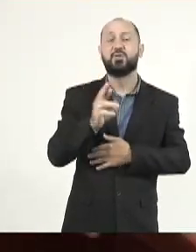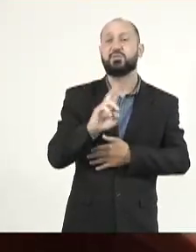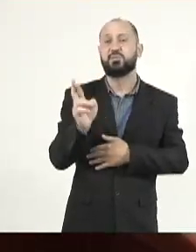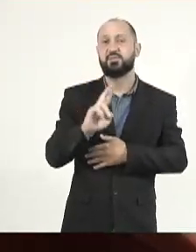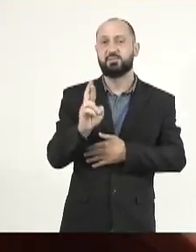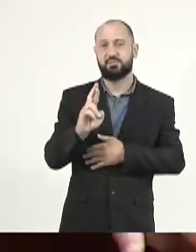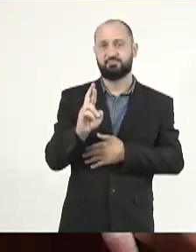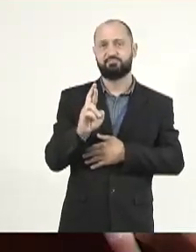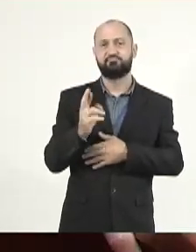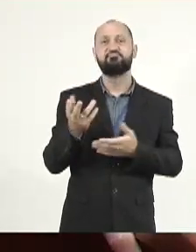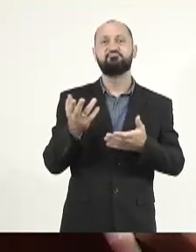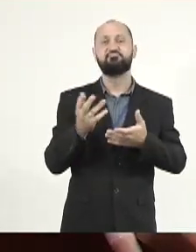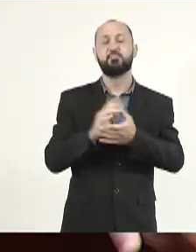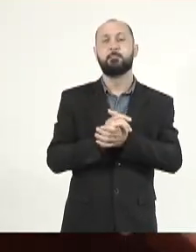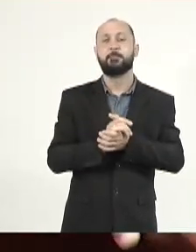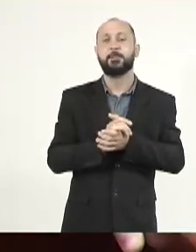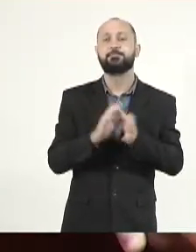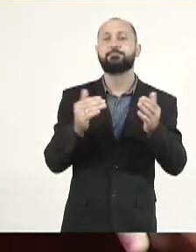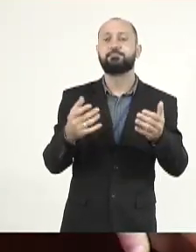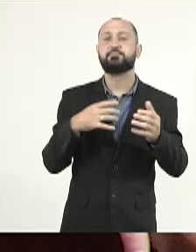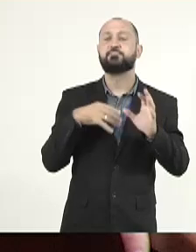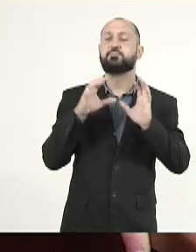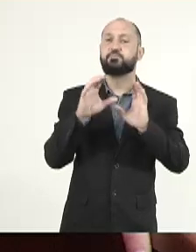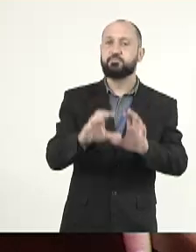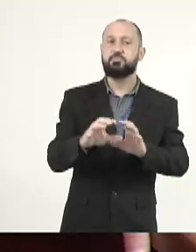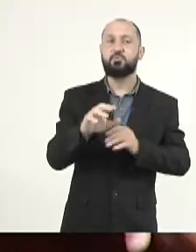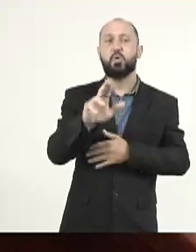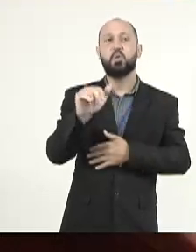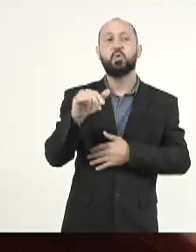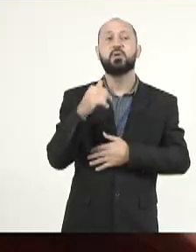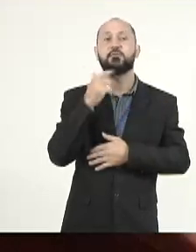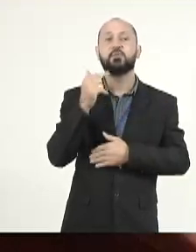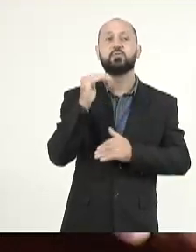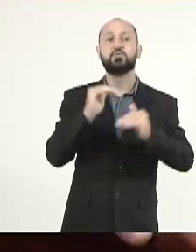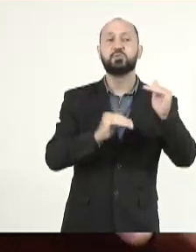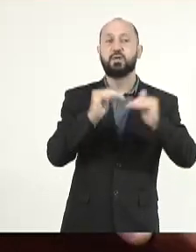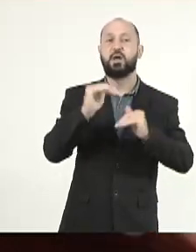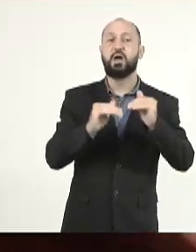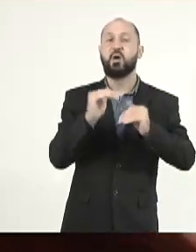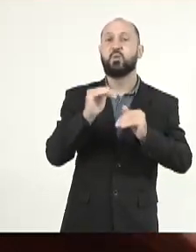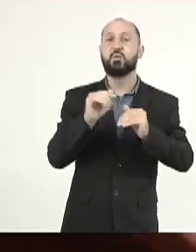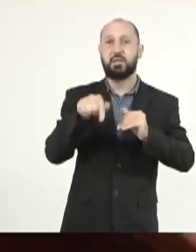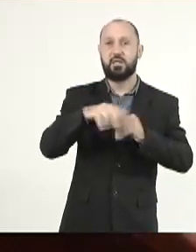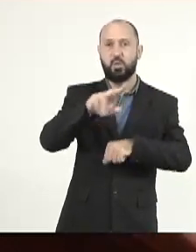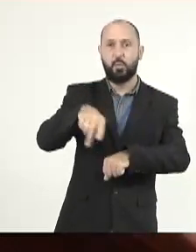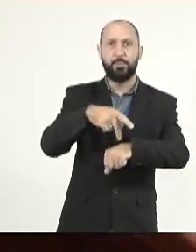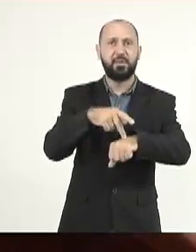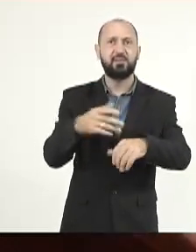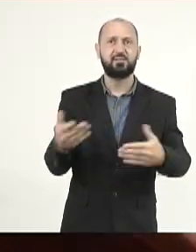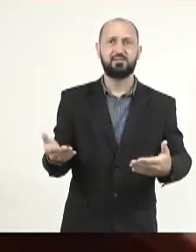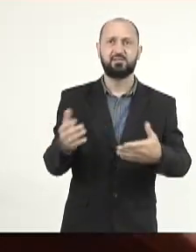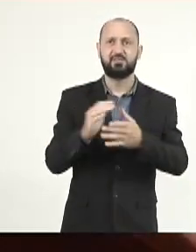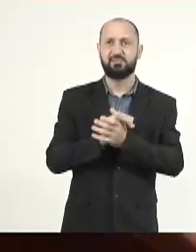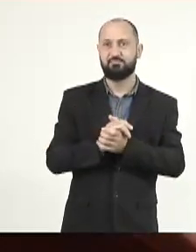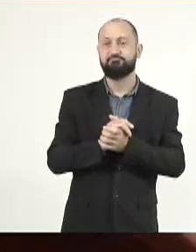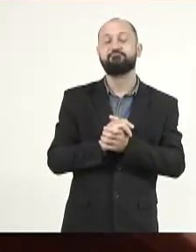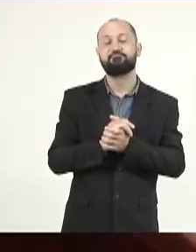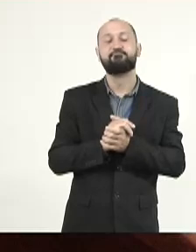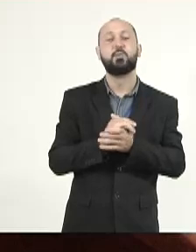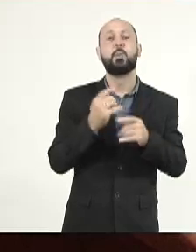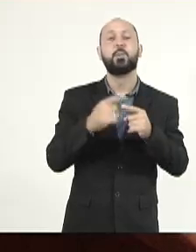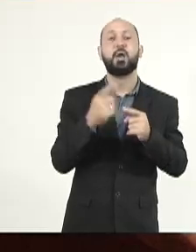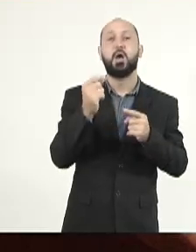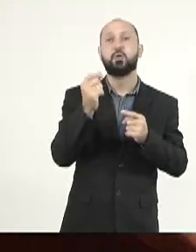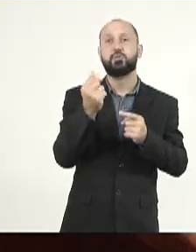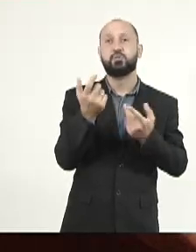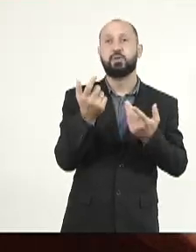São bilhões. E aí, dessa forma, nunca nós vamos equilibrar as contas no país, né? Porque esse